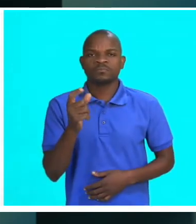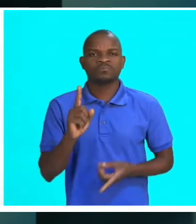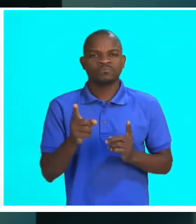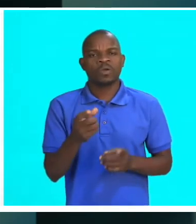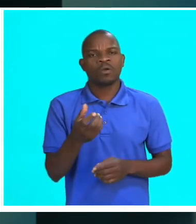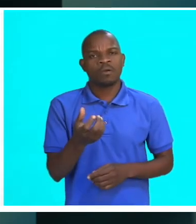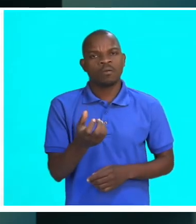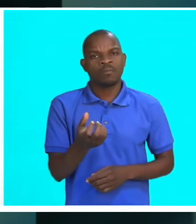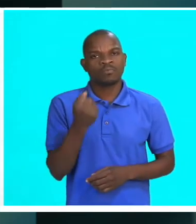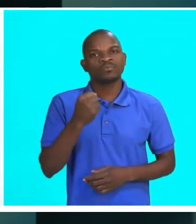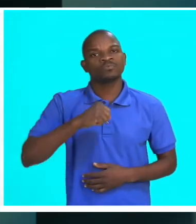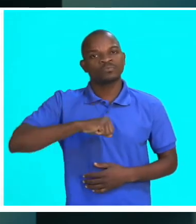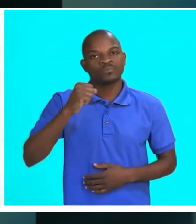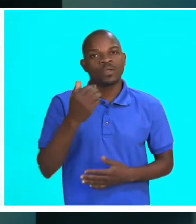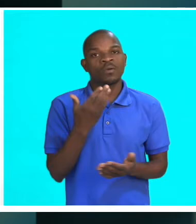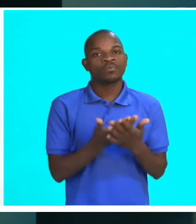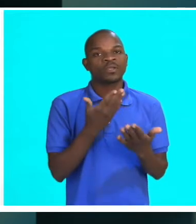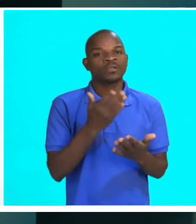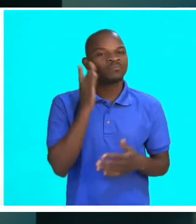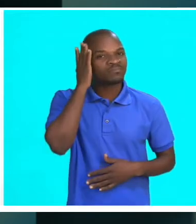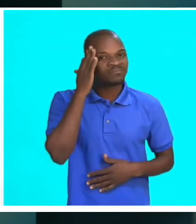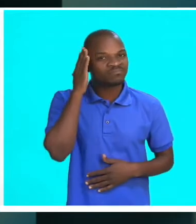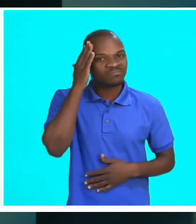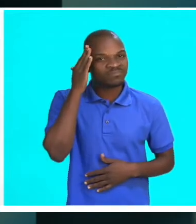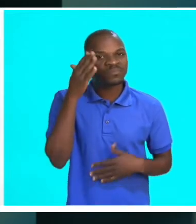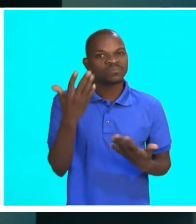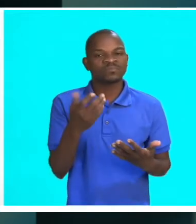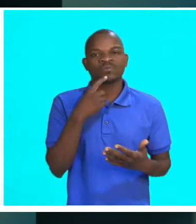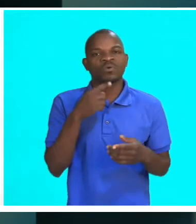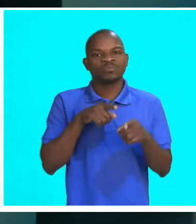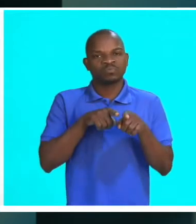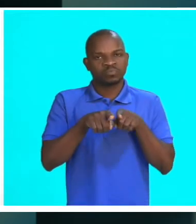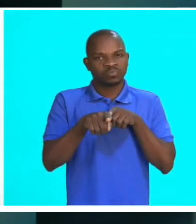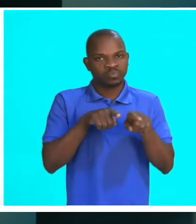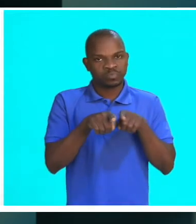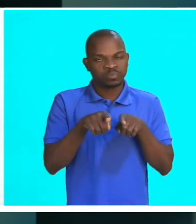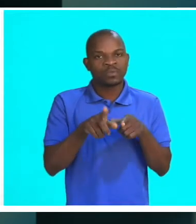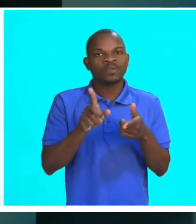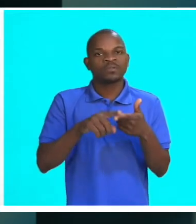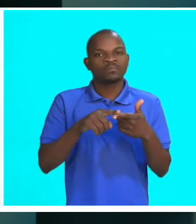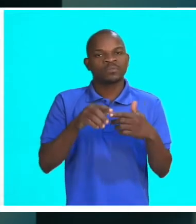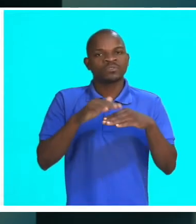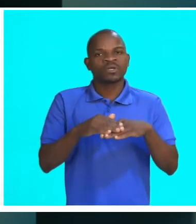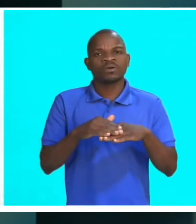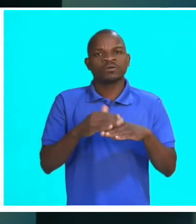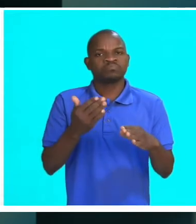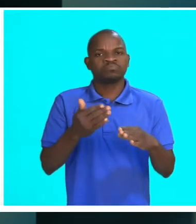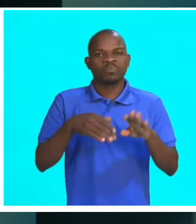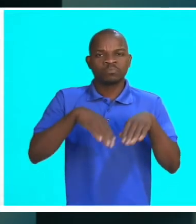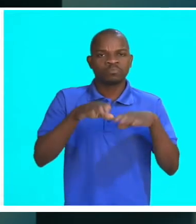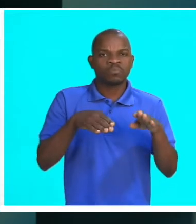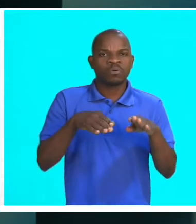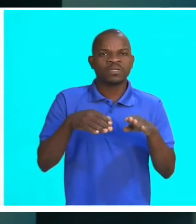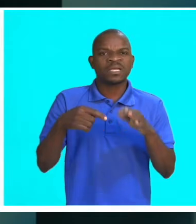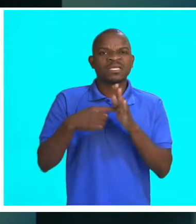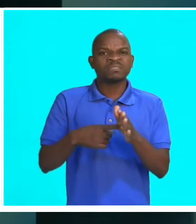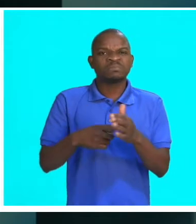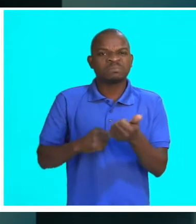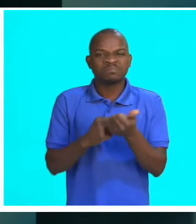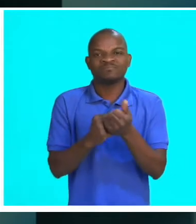só tem a ganhar com isso porque ainda bem que eles pensam que é a oficina da competição, estará a jogar sem